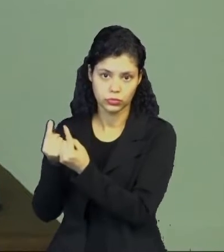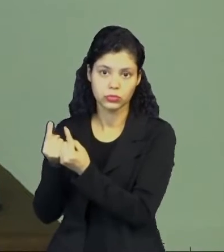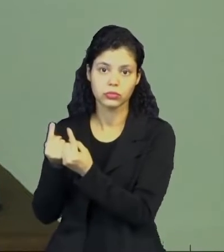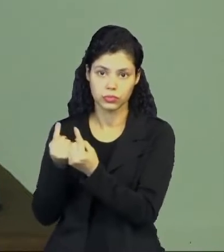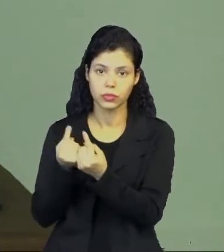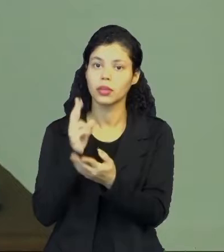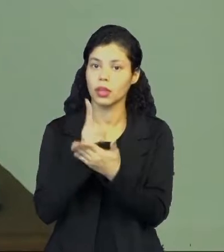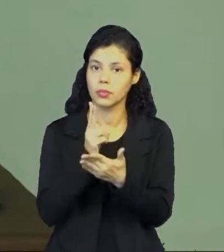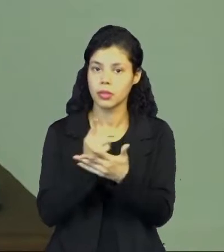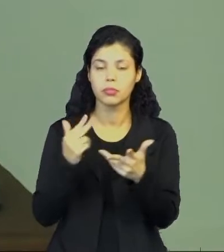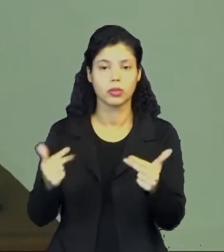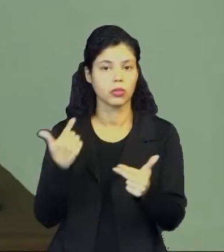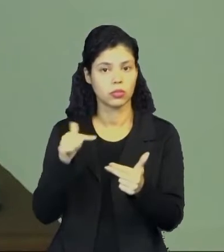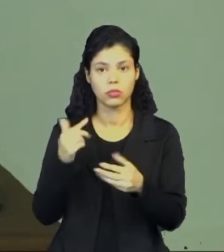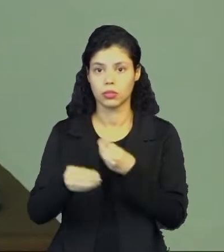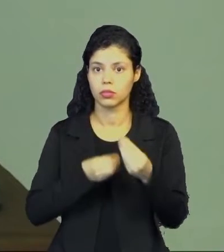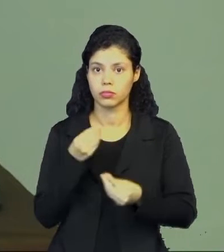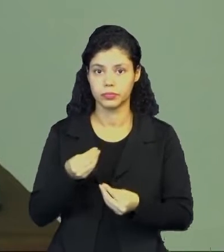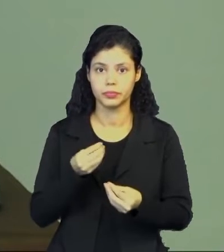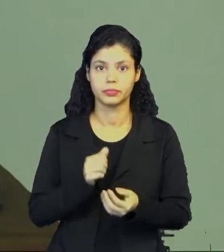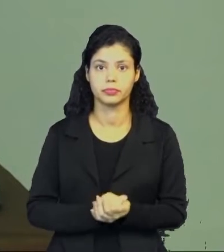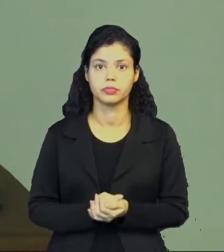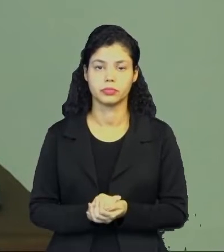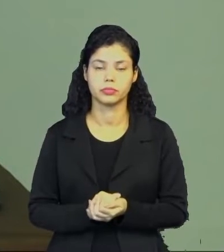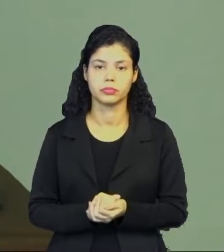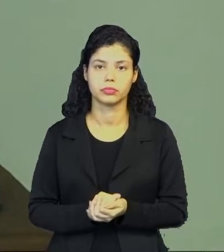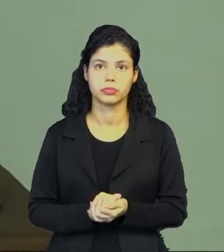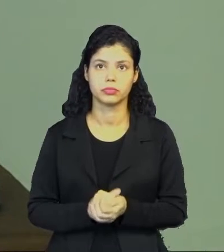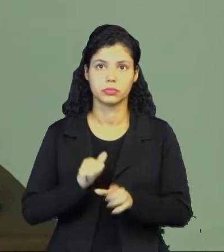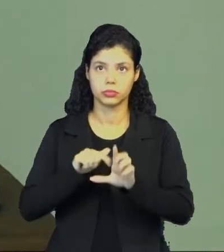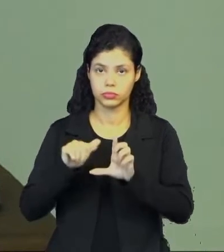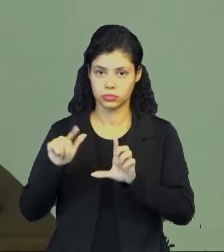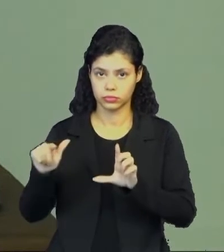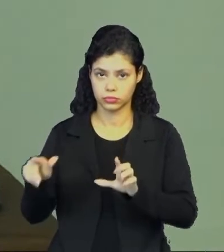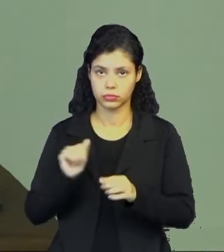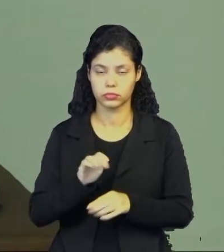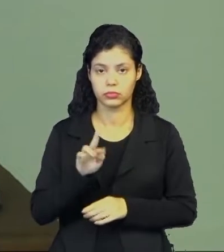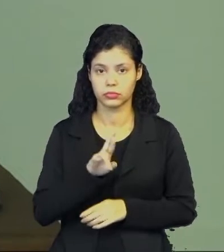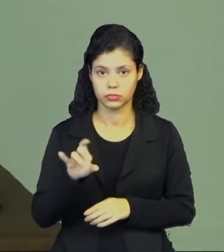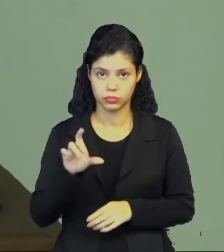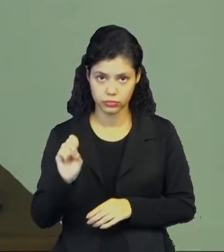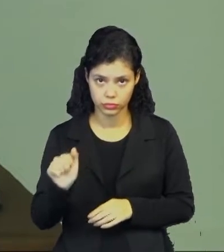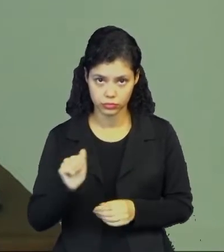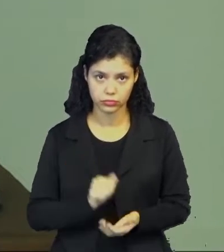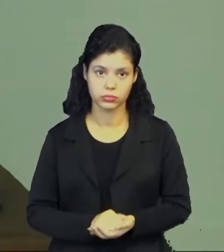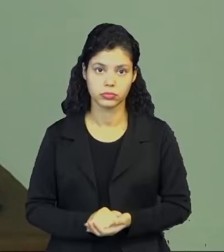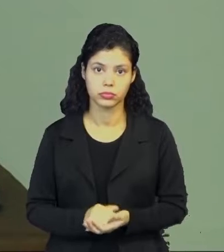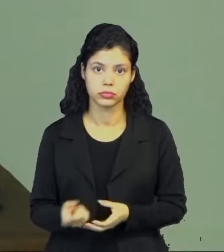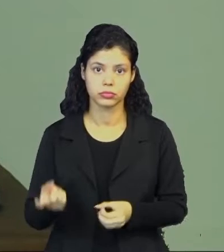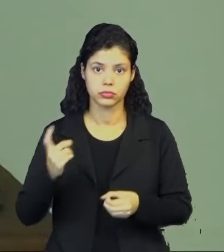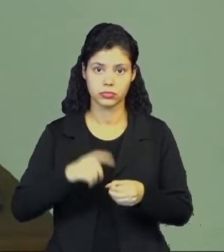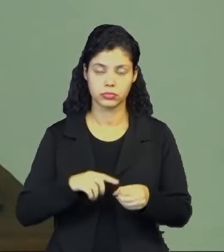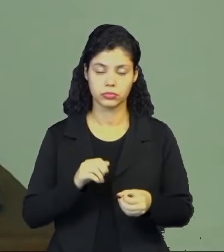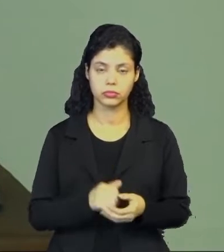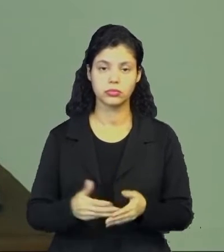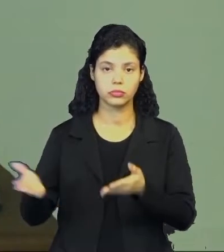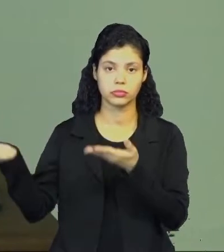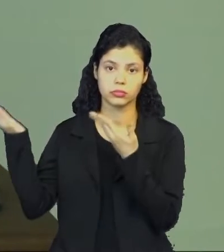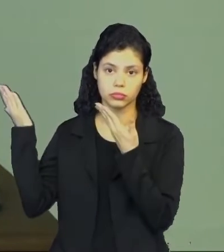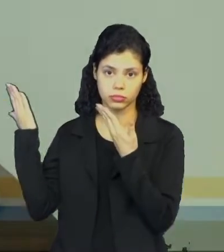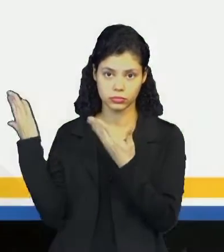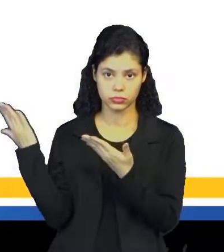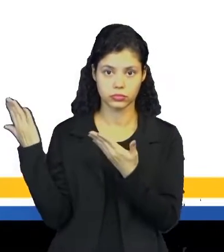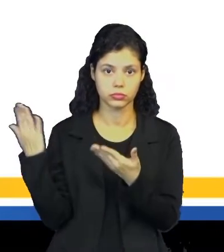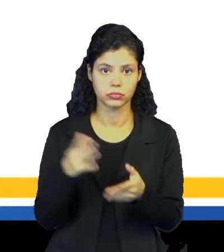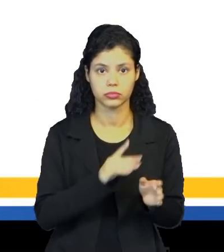se referindo à mesma coisa aí, tá? É um gráfico de barras, como a gente acabou de ver. Volta aí na tela comigo para você ver, ó.